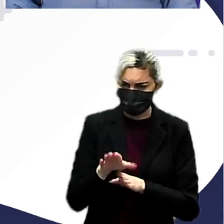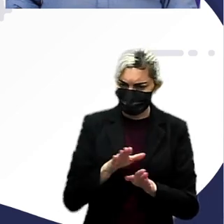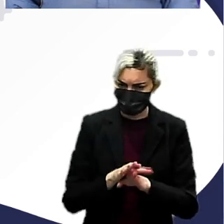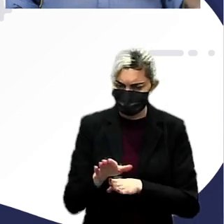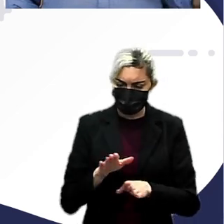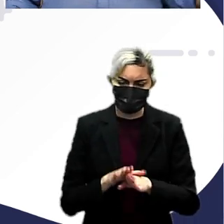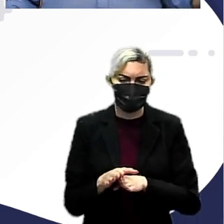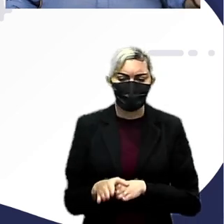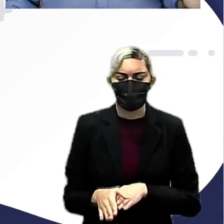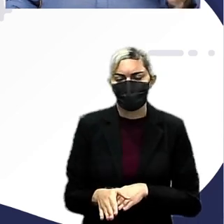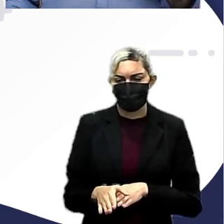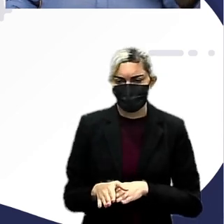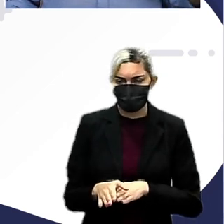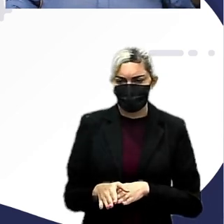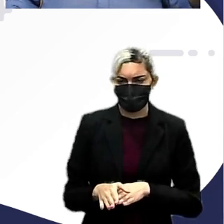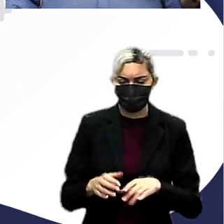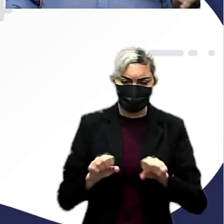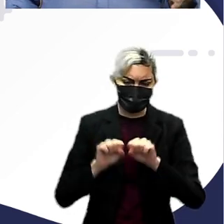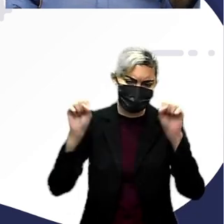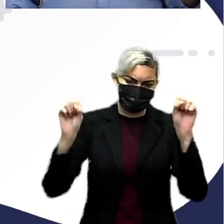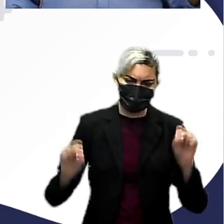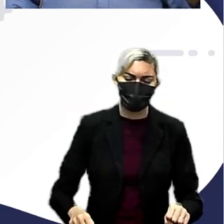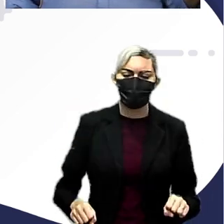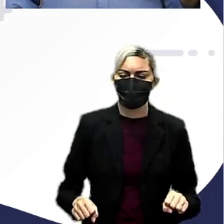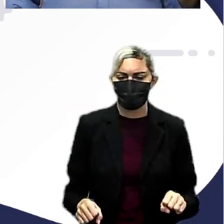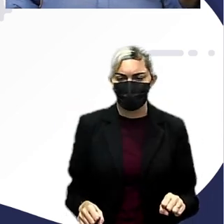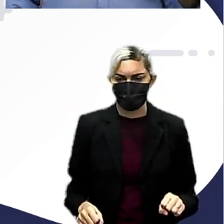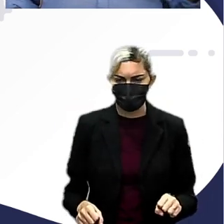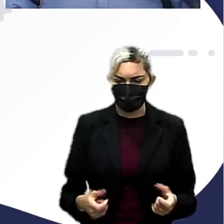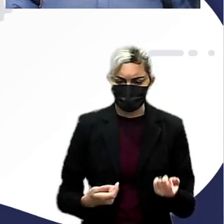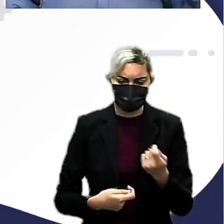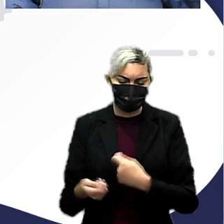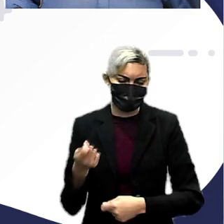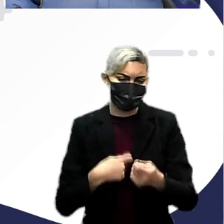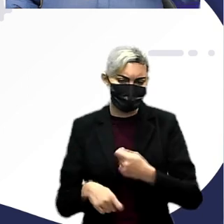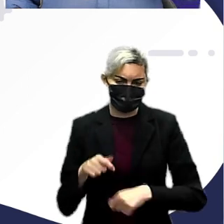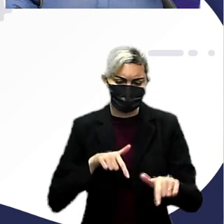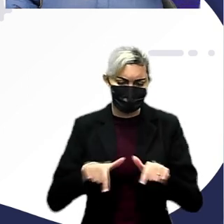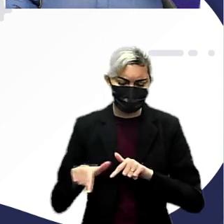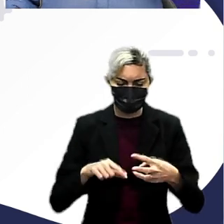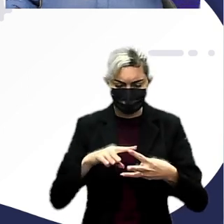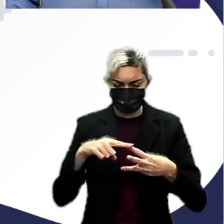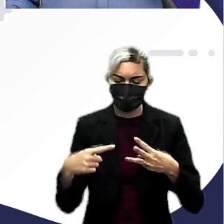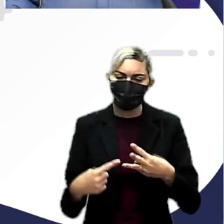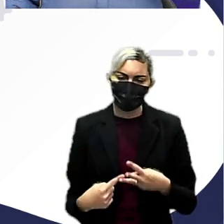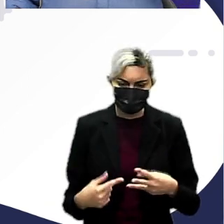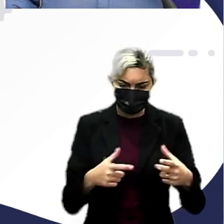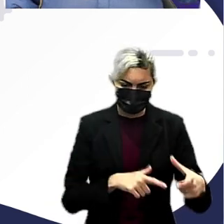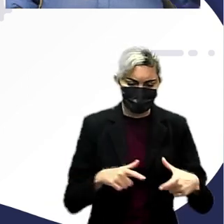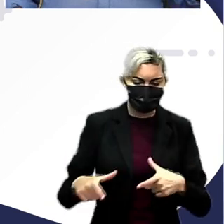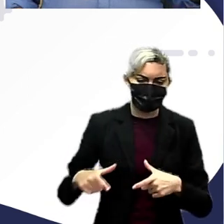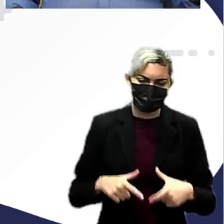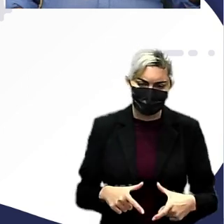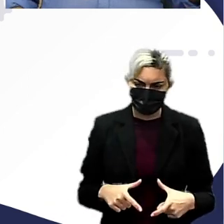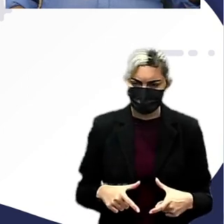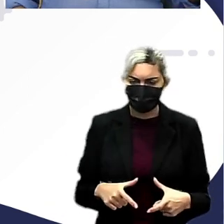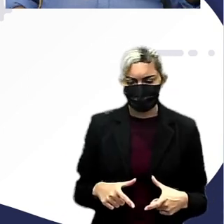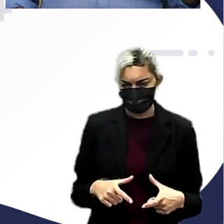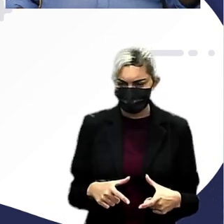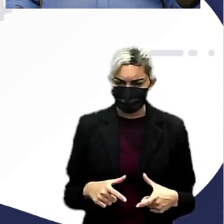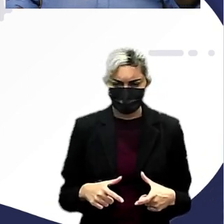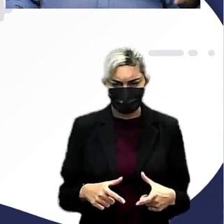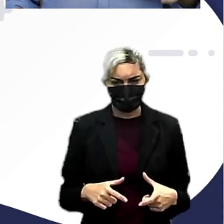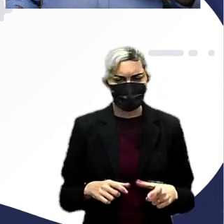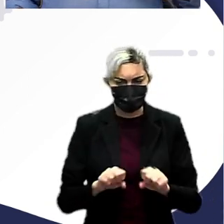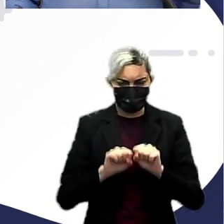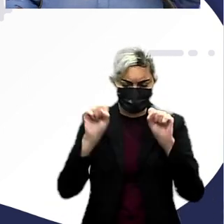serviços, não é? O sistema econômico trabalha com os 3 ambientes, né? O ambiente